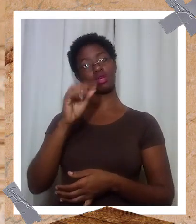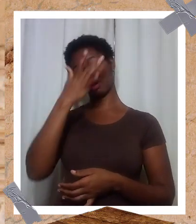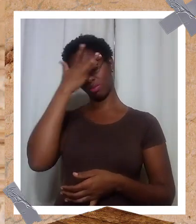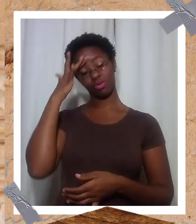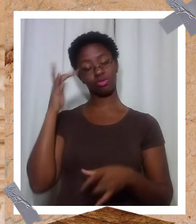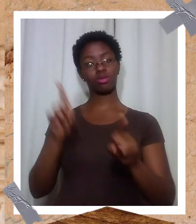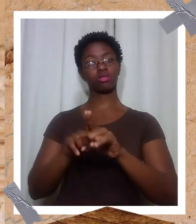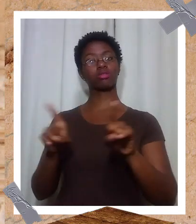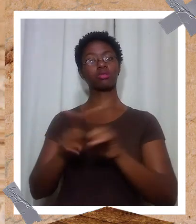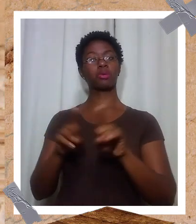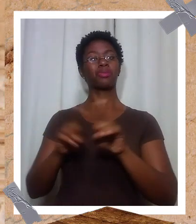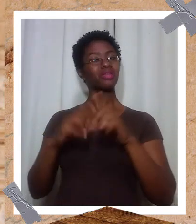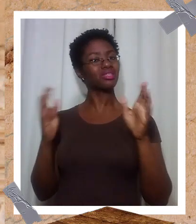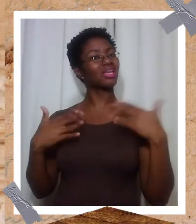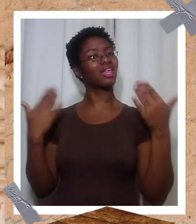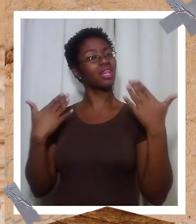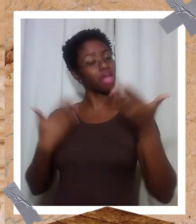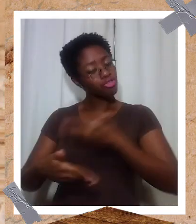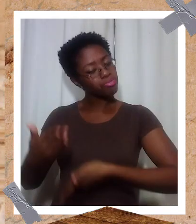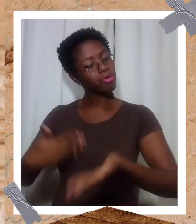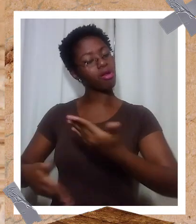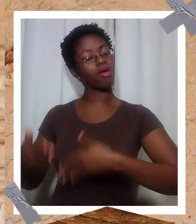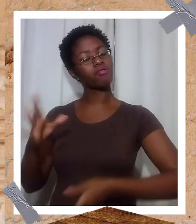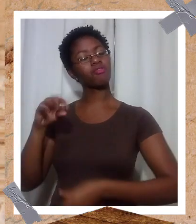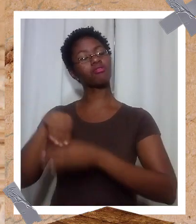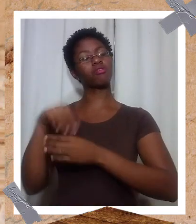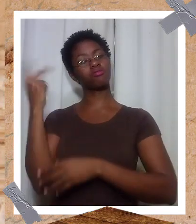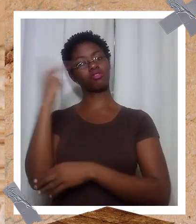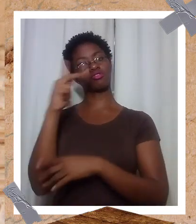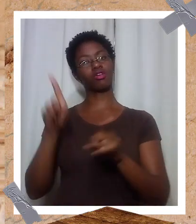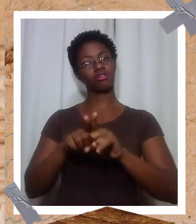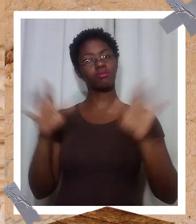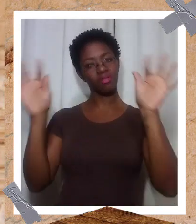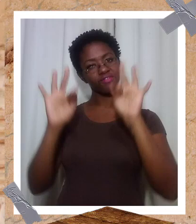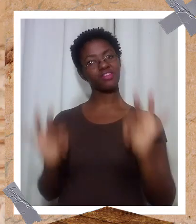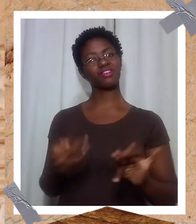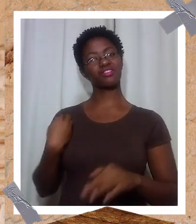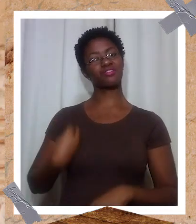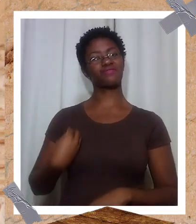divirtam, que elas interajam com a história e sejam felizes.